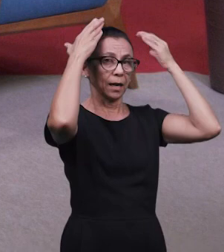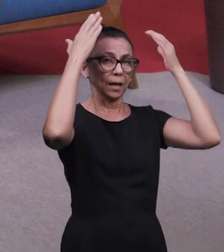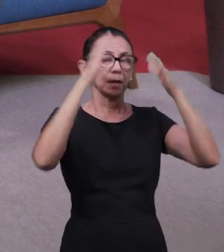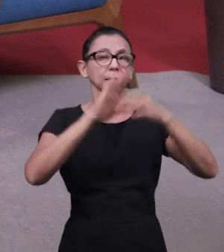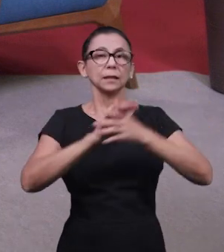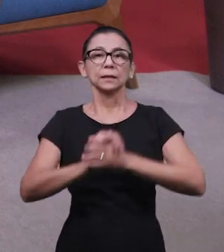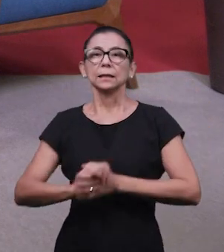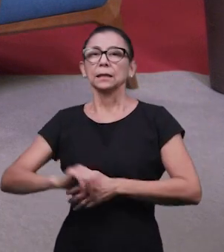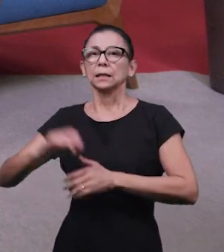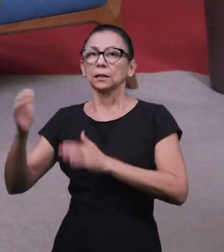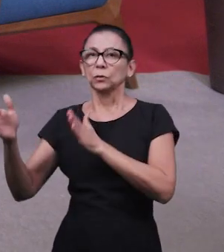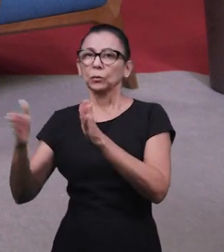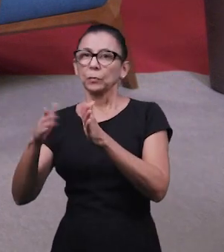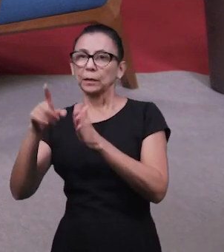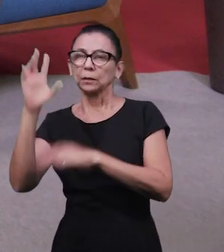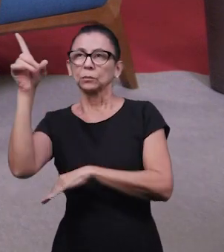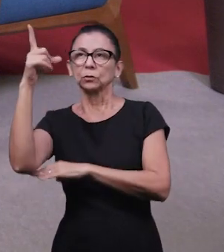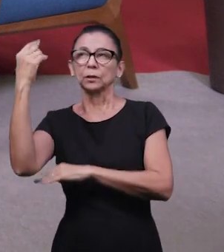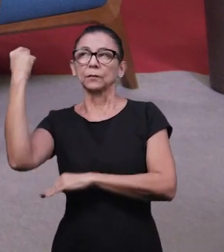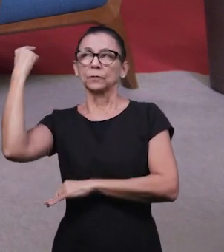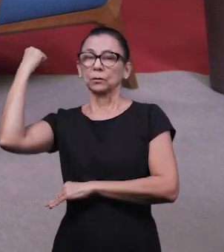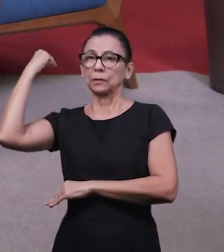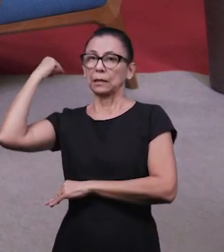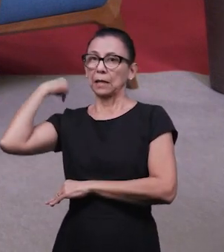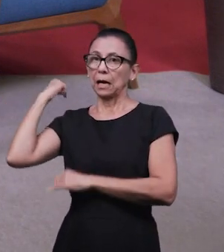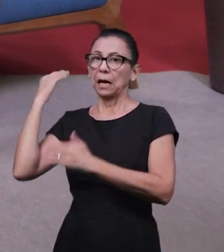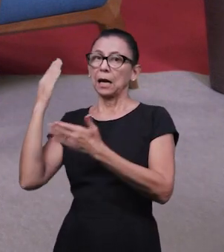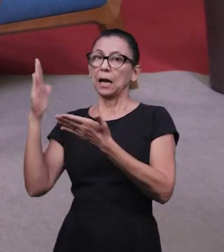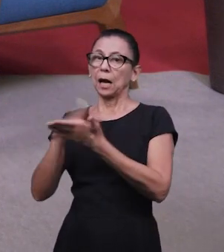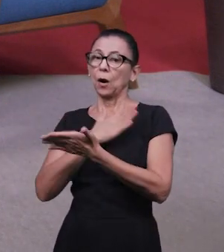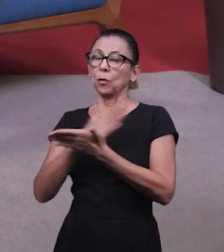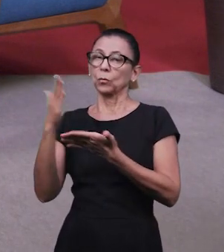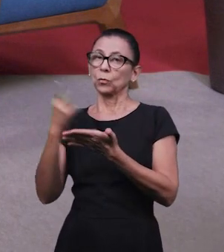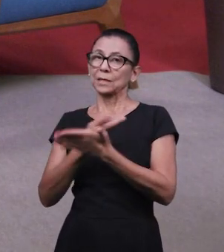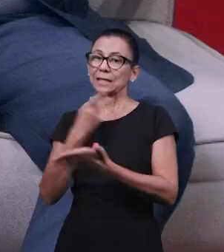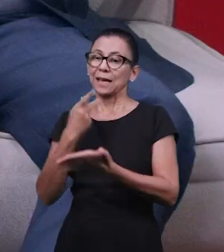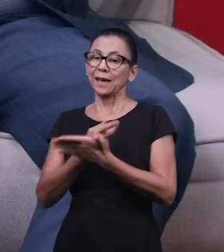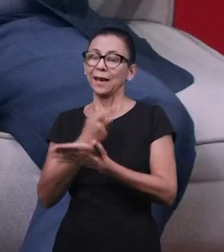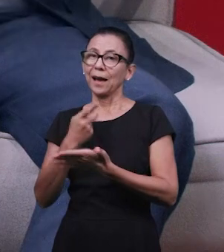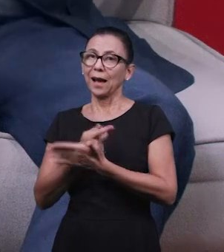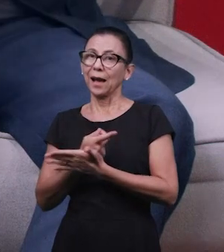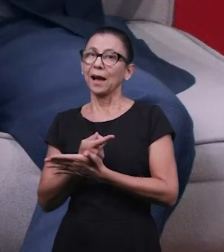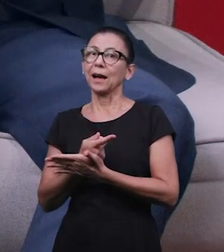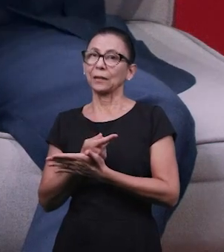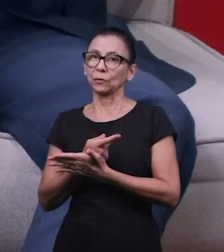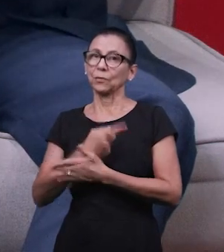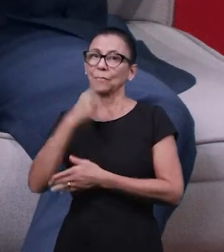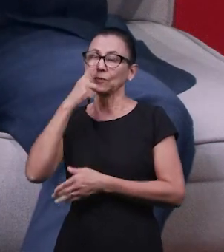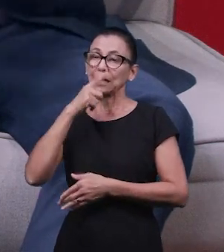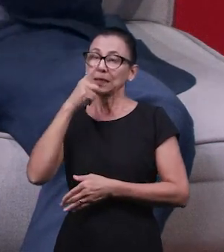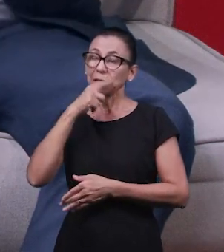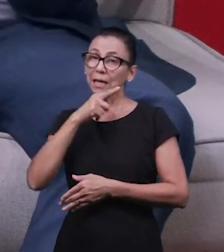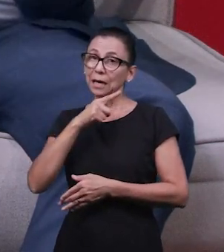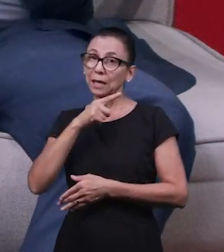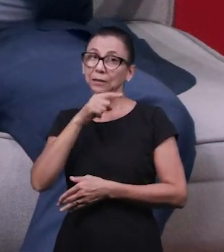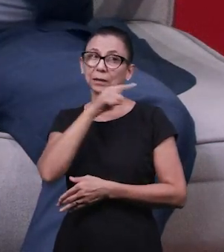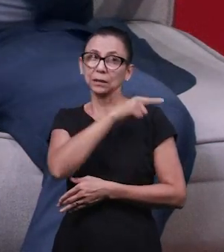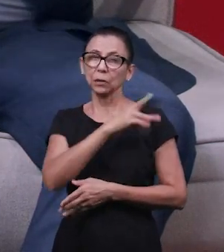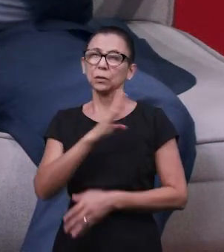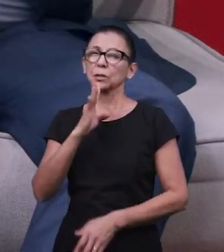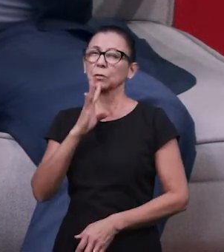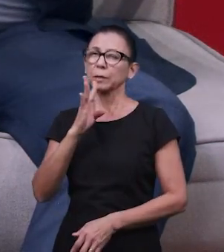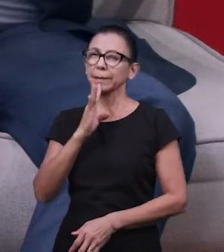o rei Salomão impôs limites. Por quê? Porque essas pessoas tinham errado no tempo de Davi, o